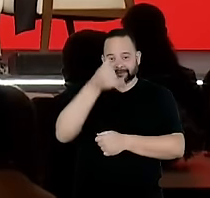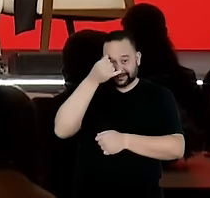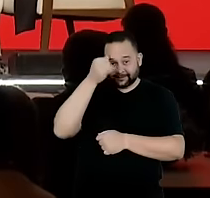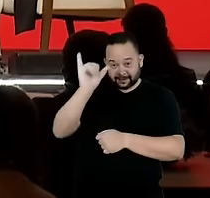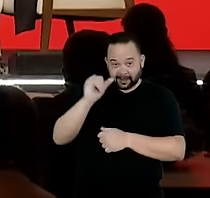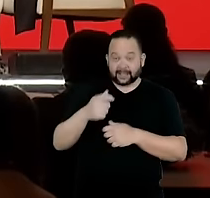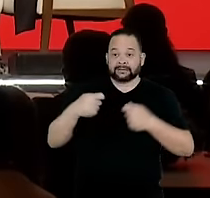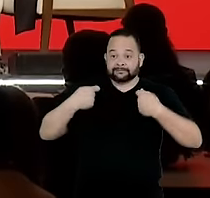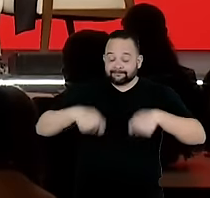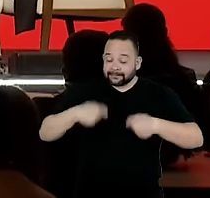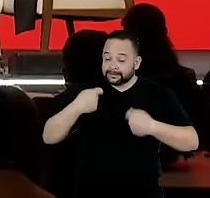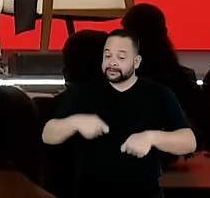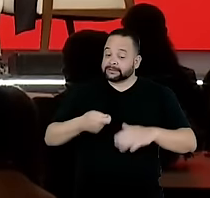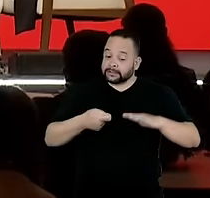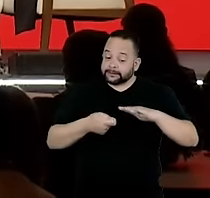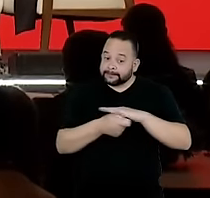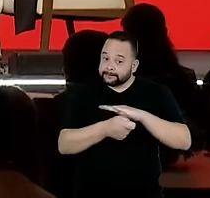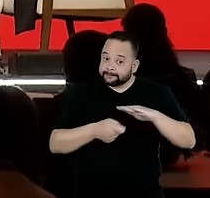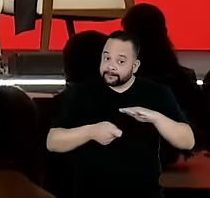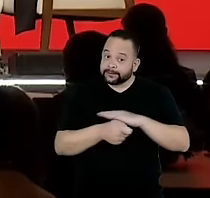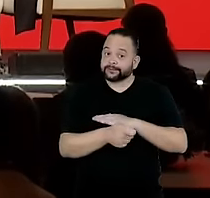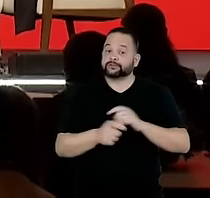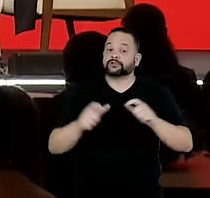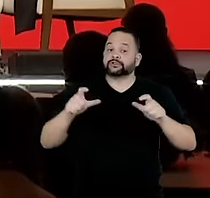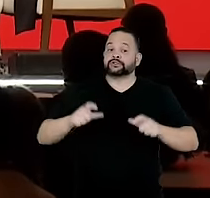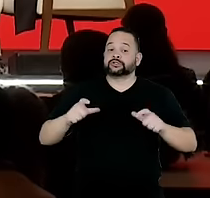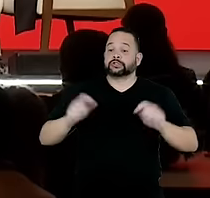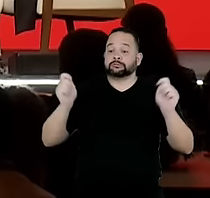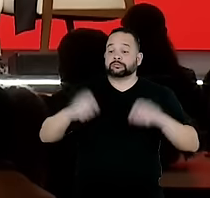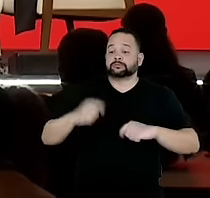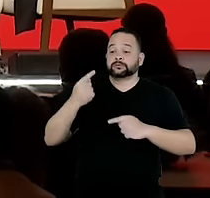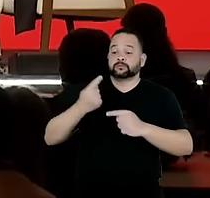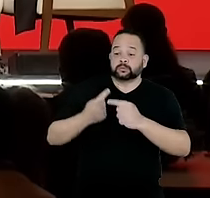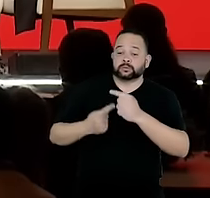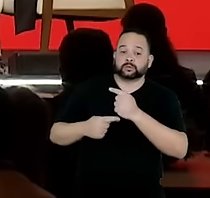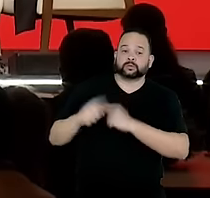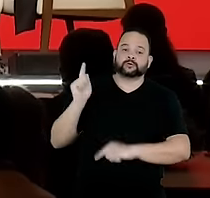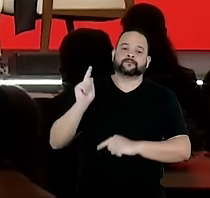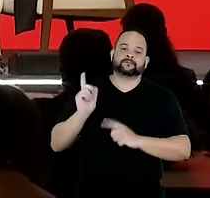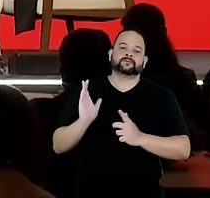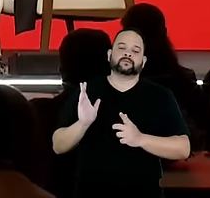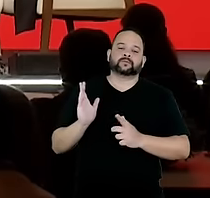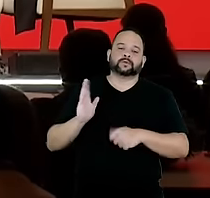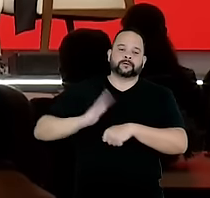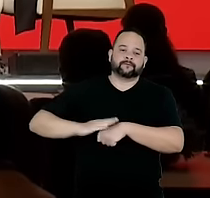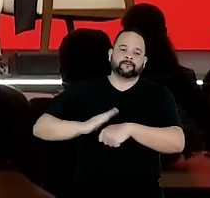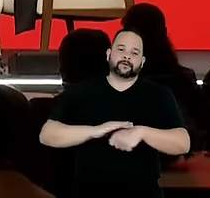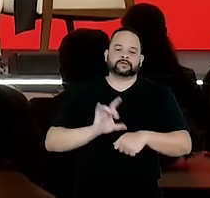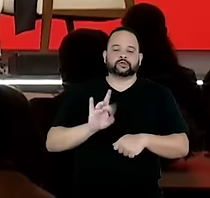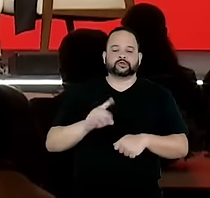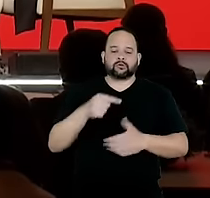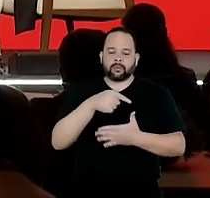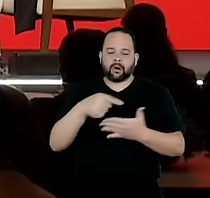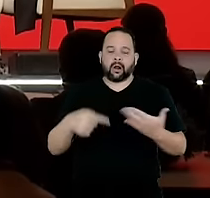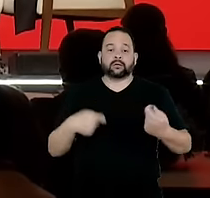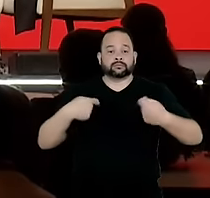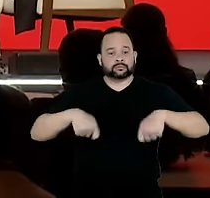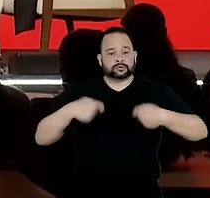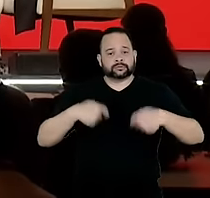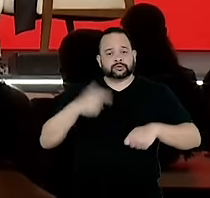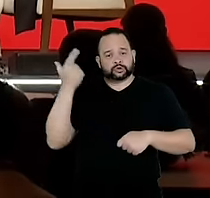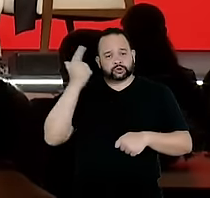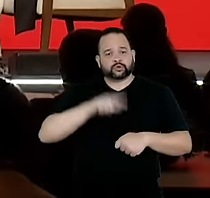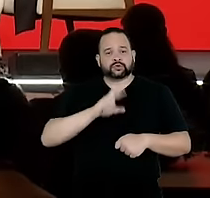realmente tem uma vantagem comparativa e fazê-lo só na medida do necessário para que a gente atinja os resultados que a gente procura